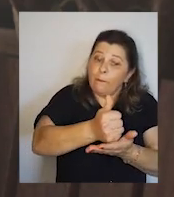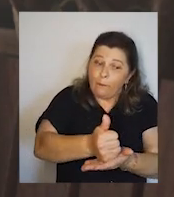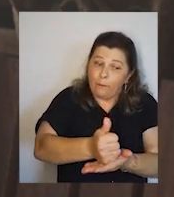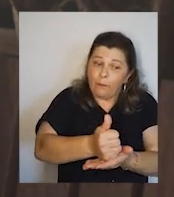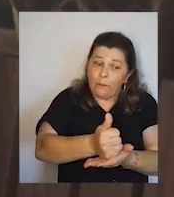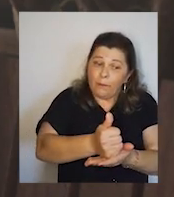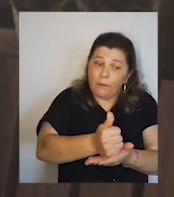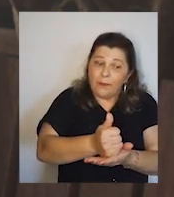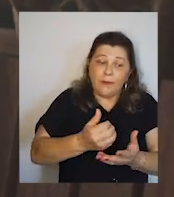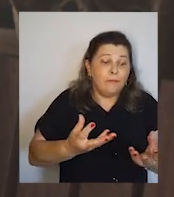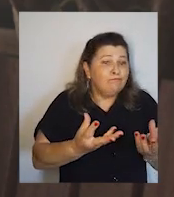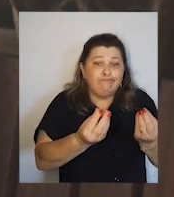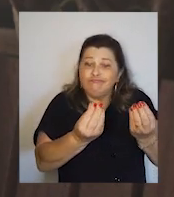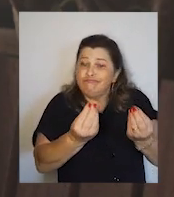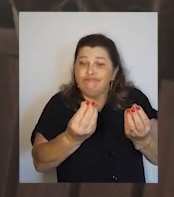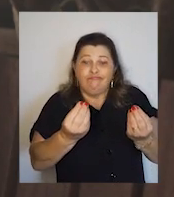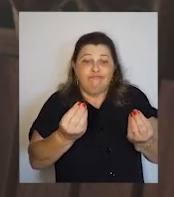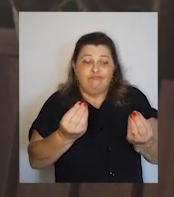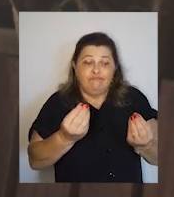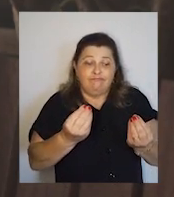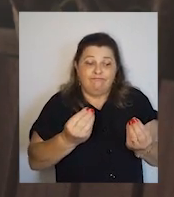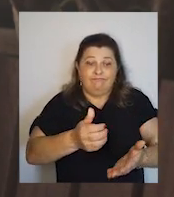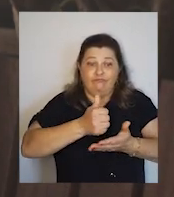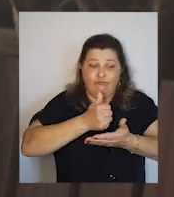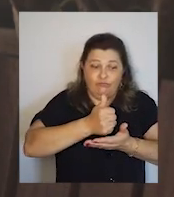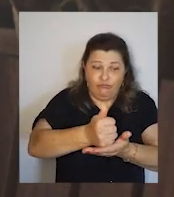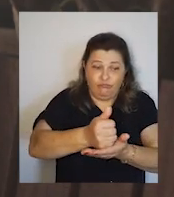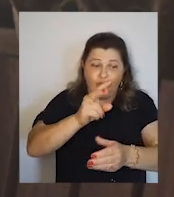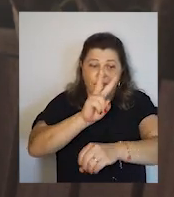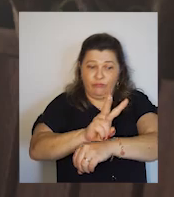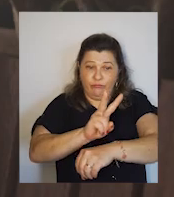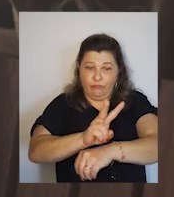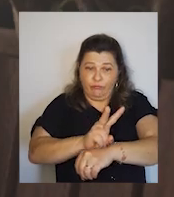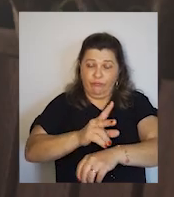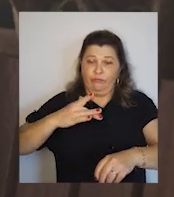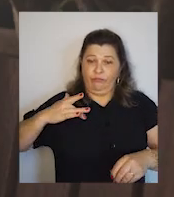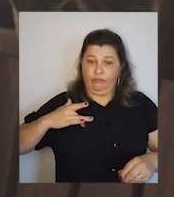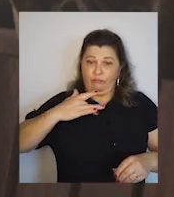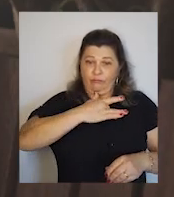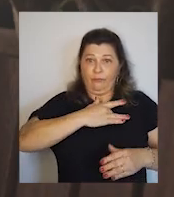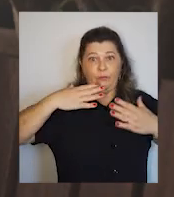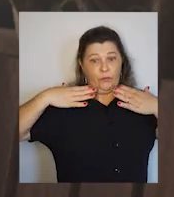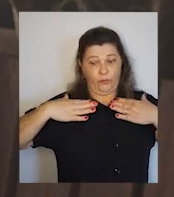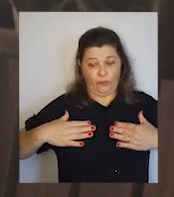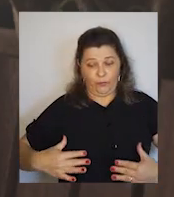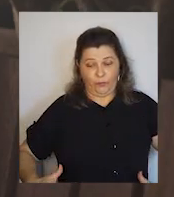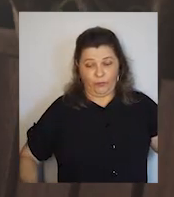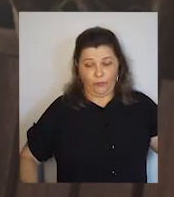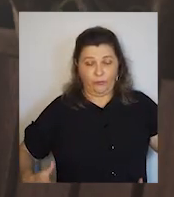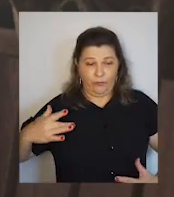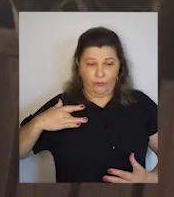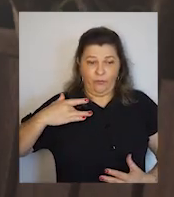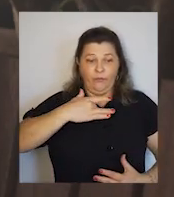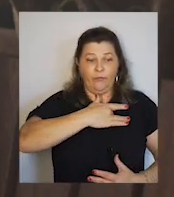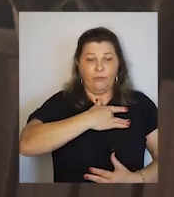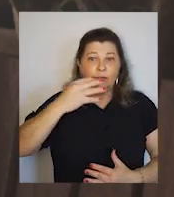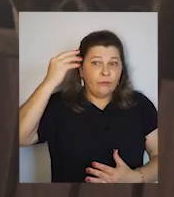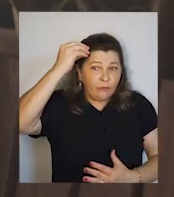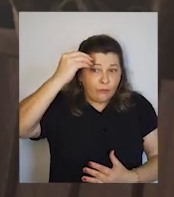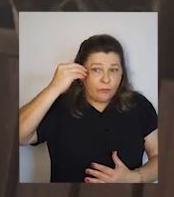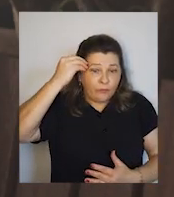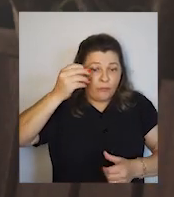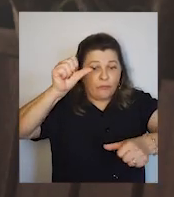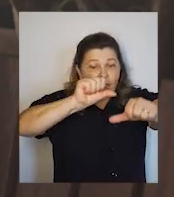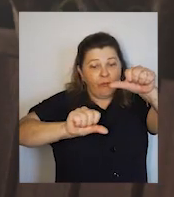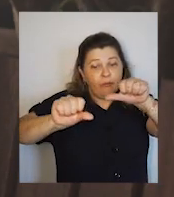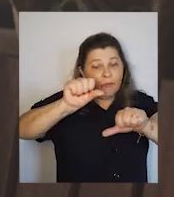numa escala multinível, desde auxiliar no cuidado da saúde física, da saúde mental,